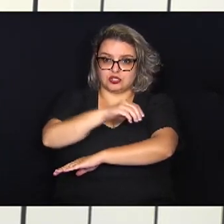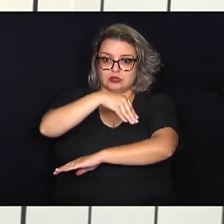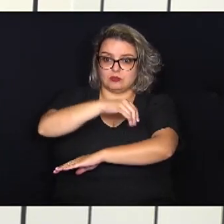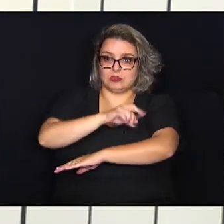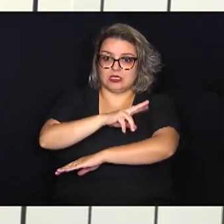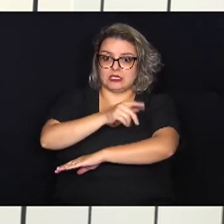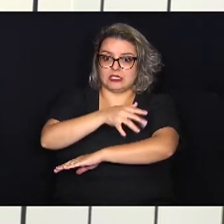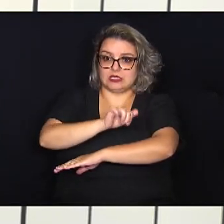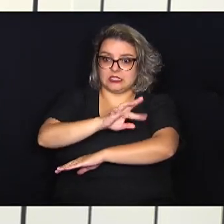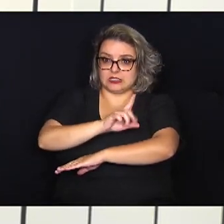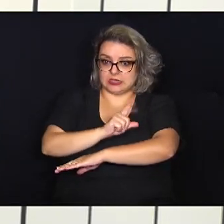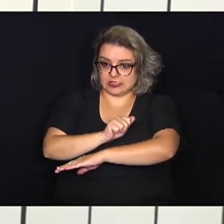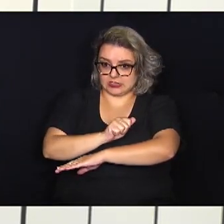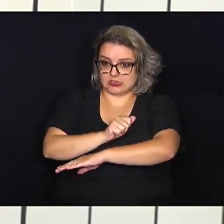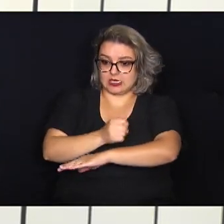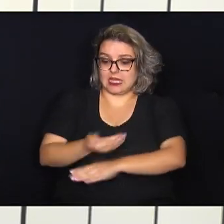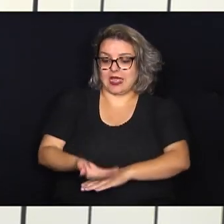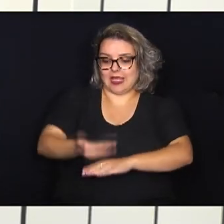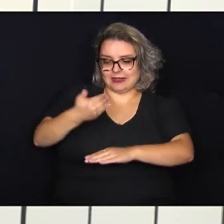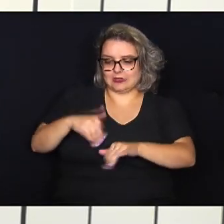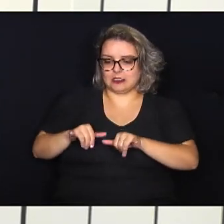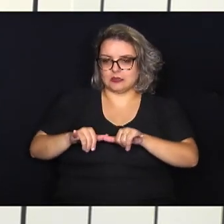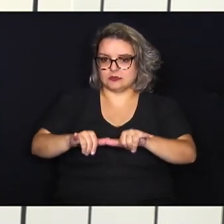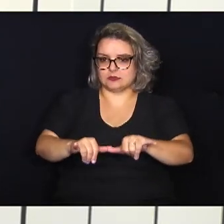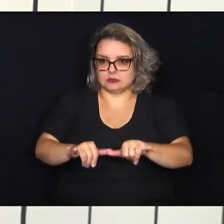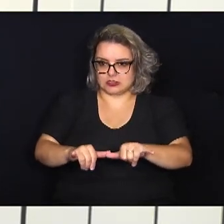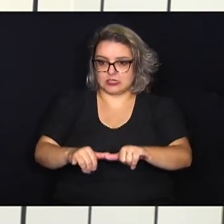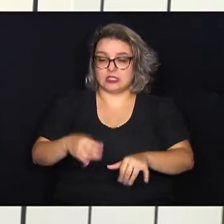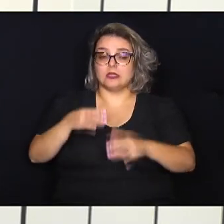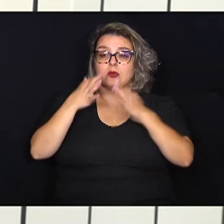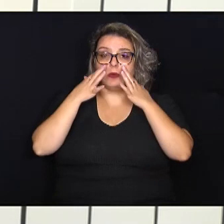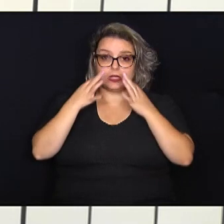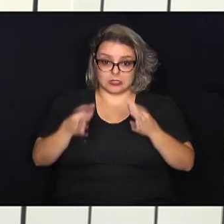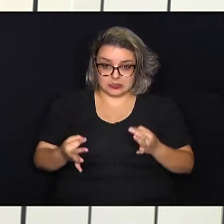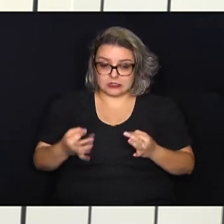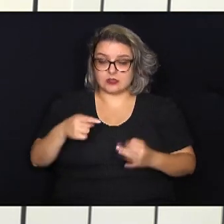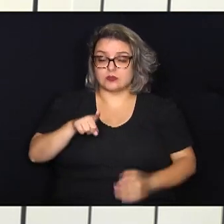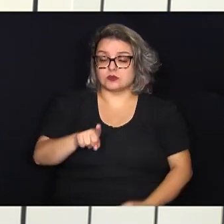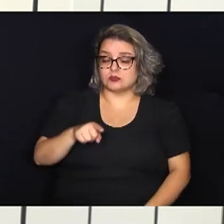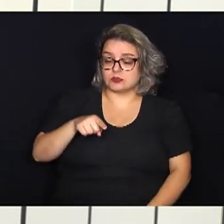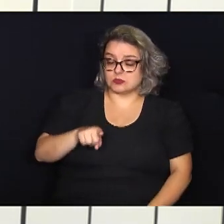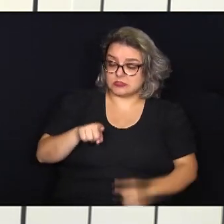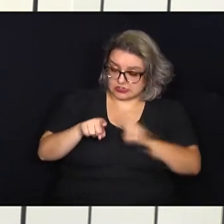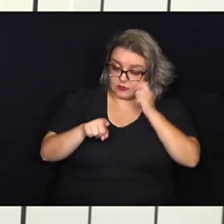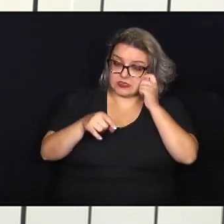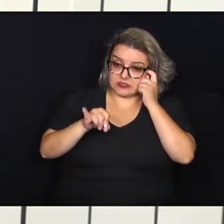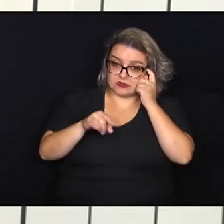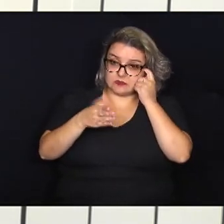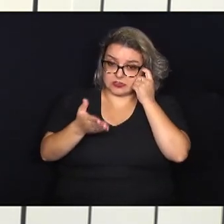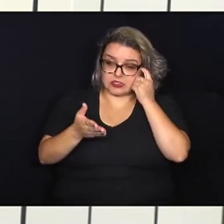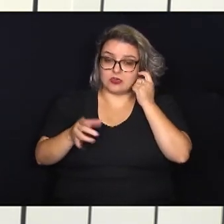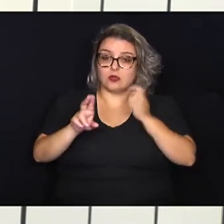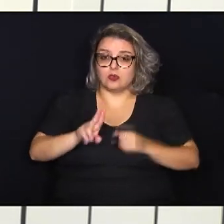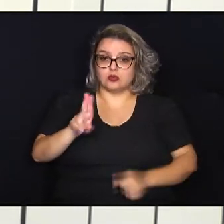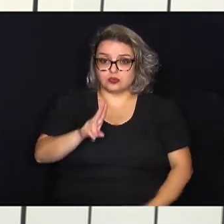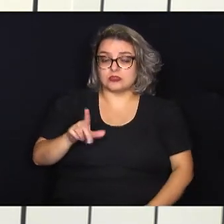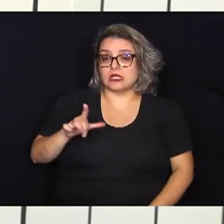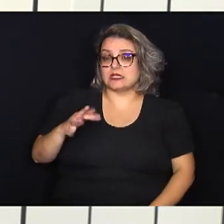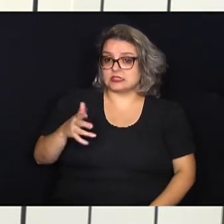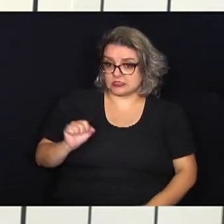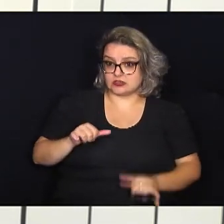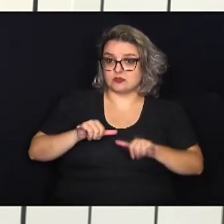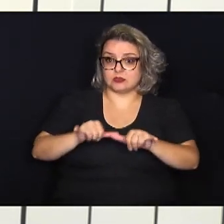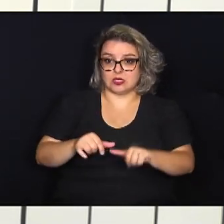atrás do Mercadão. Então, atenção, se você usa as linhas do terminal Mercado, atenção, hoje,